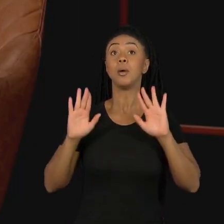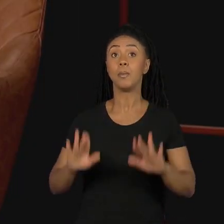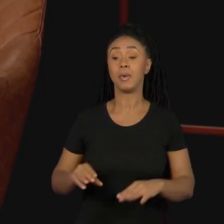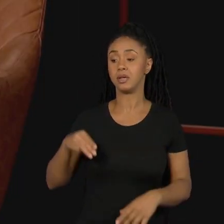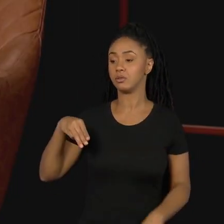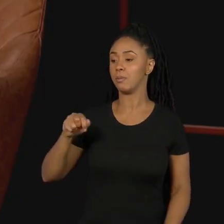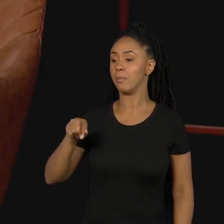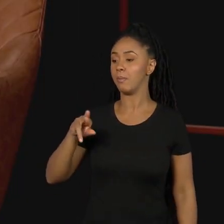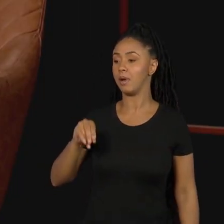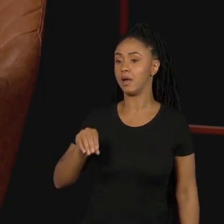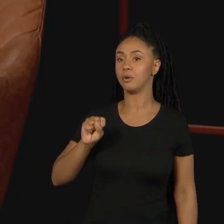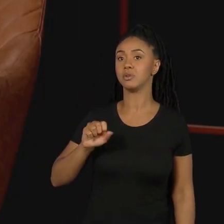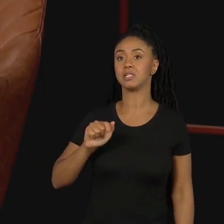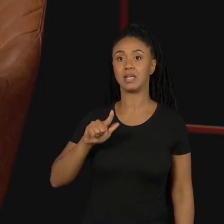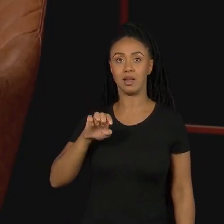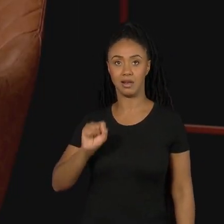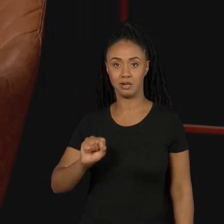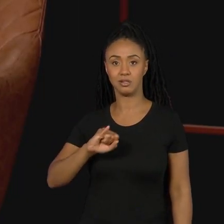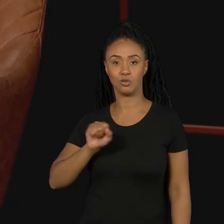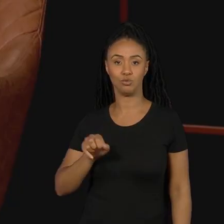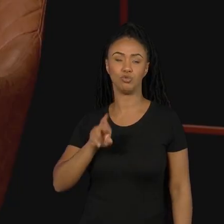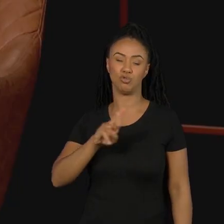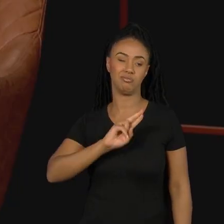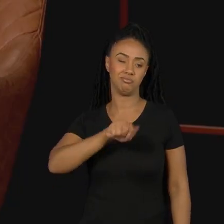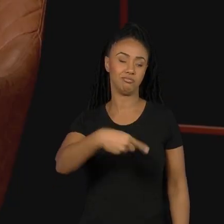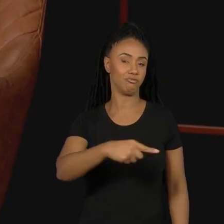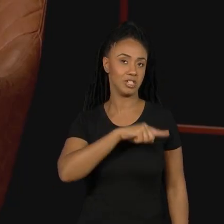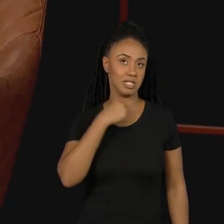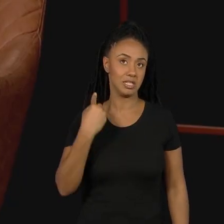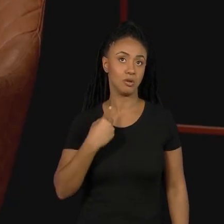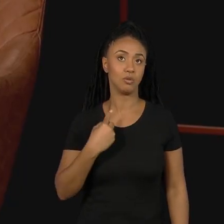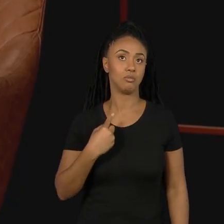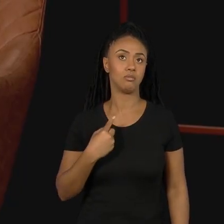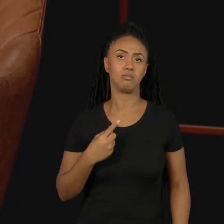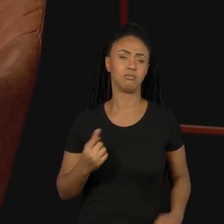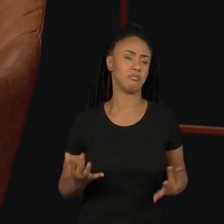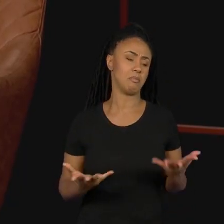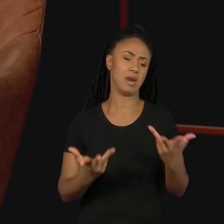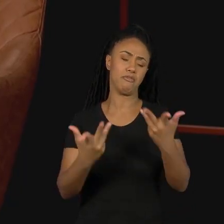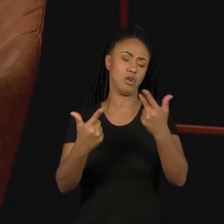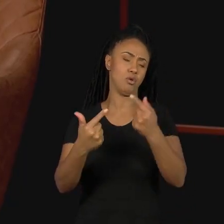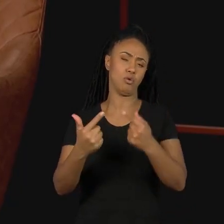Salles Júnior, que depois desapareceu, foi fundamental na minha vida.